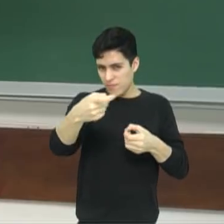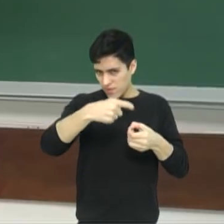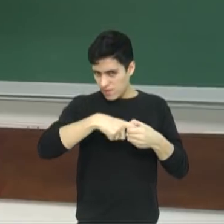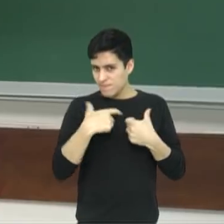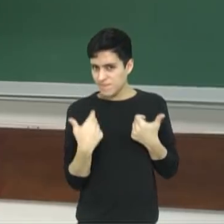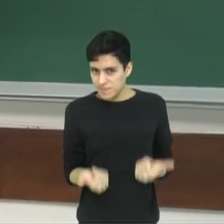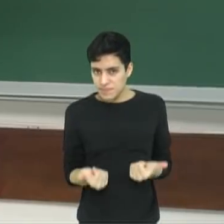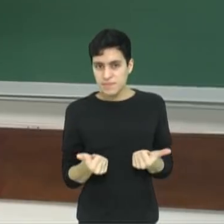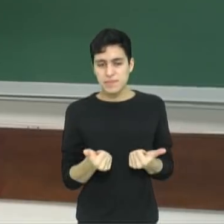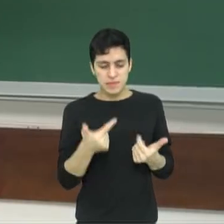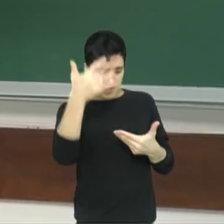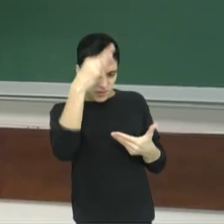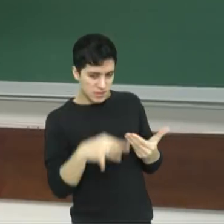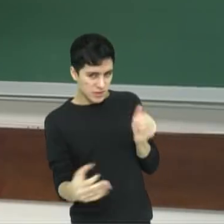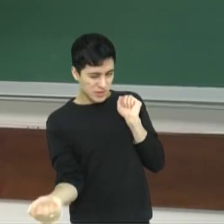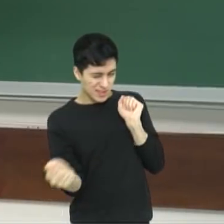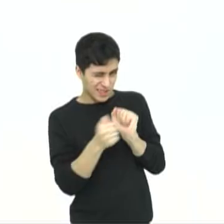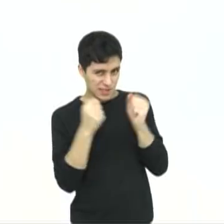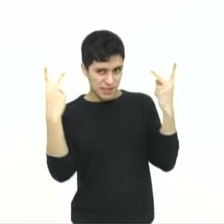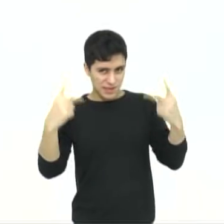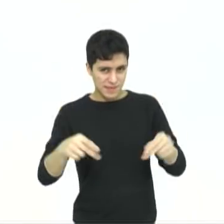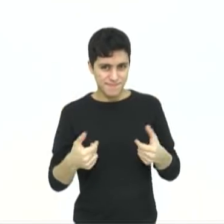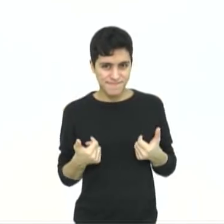voltamos, corrigimos junto essa.